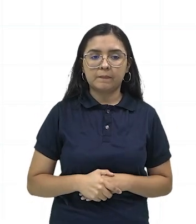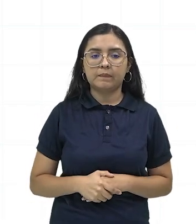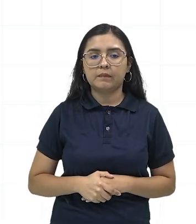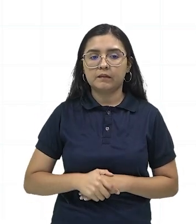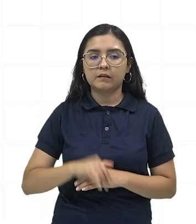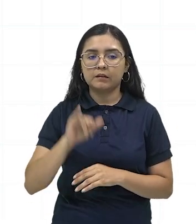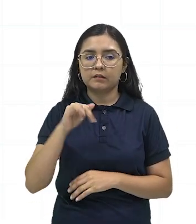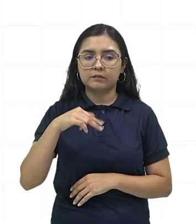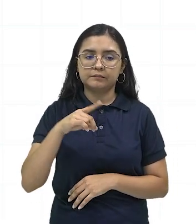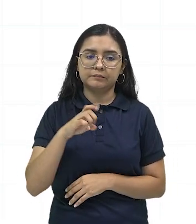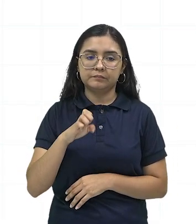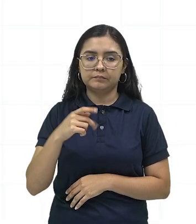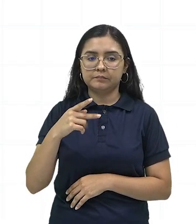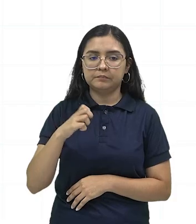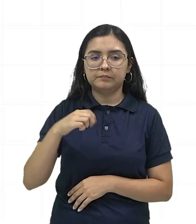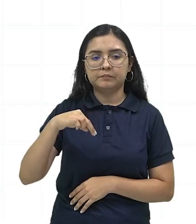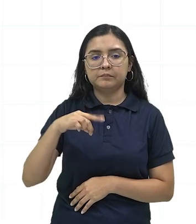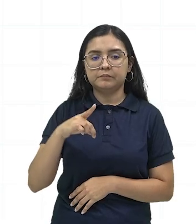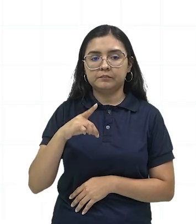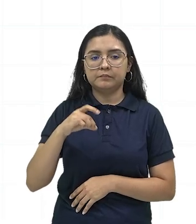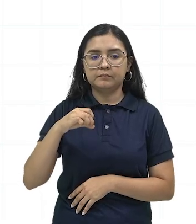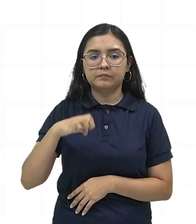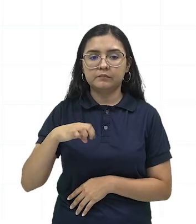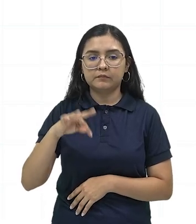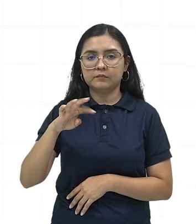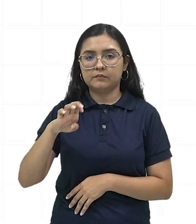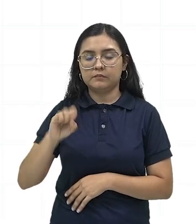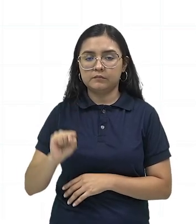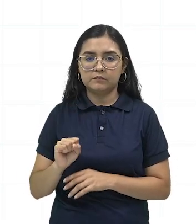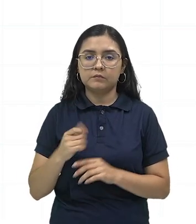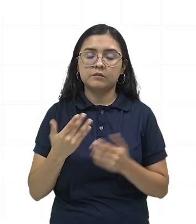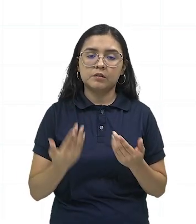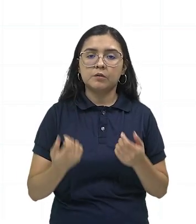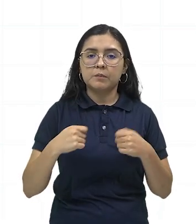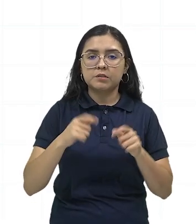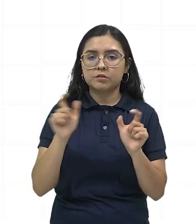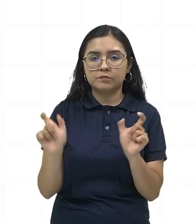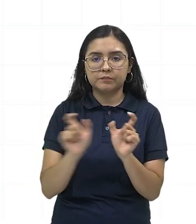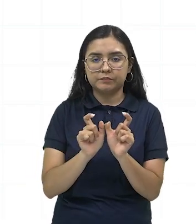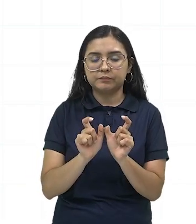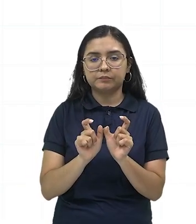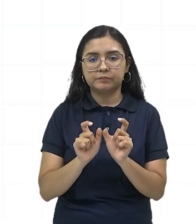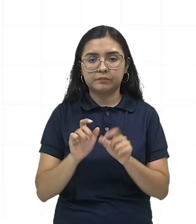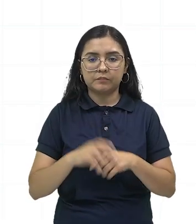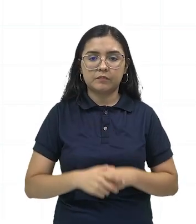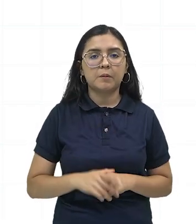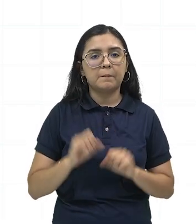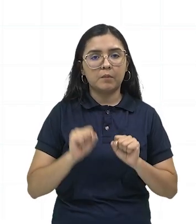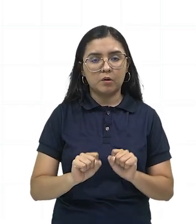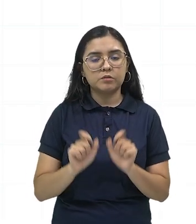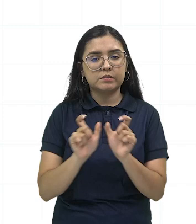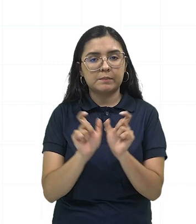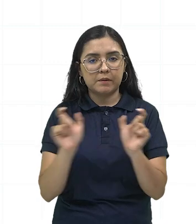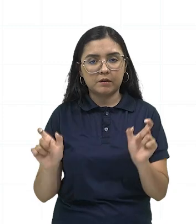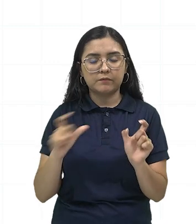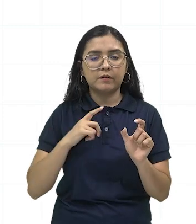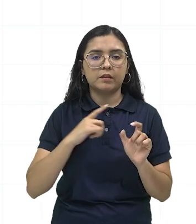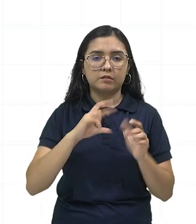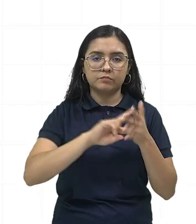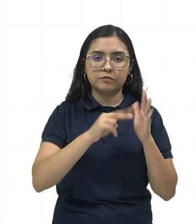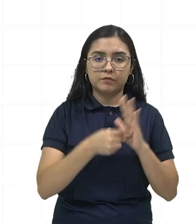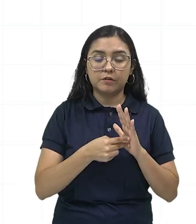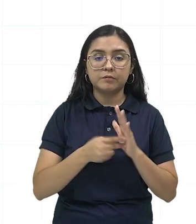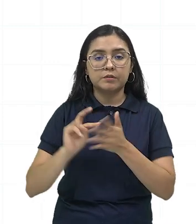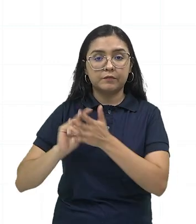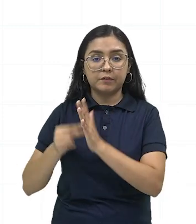são independentes, significa que o sentido dela não depende uma da outra. Você consegue encontrar sentido com elas separadas. E